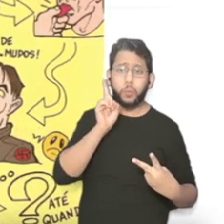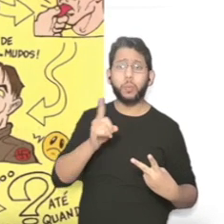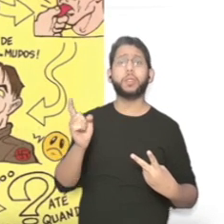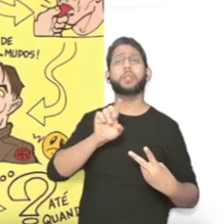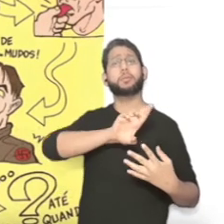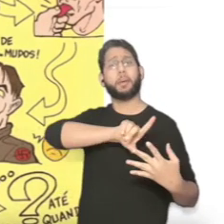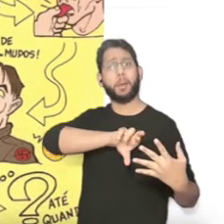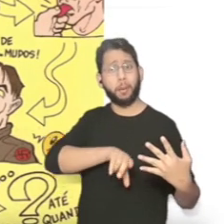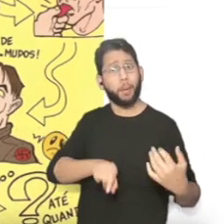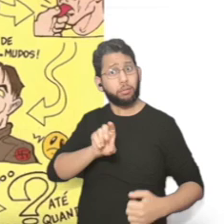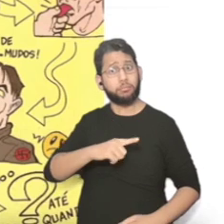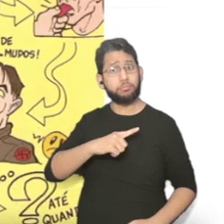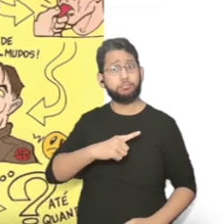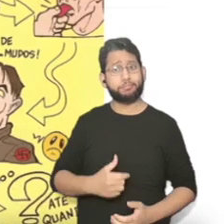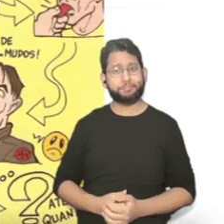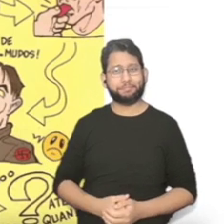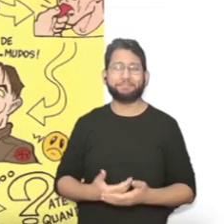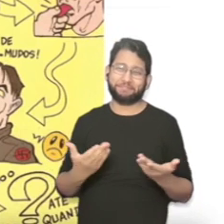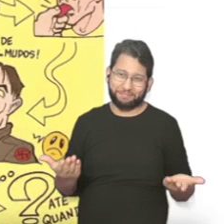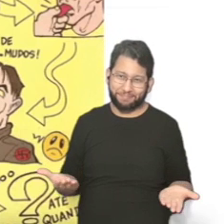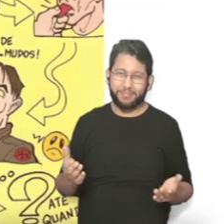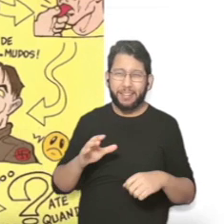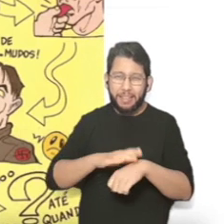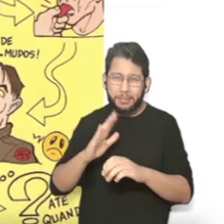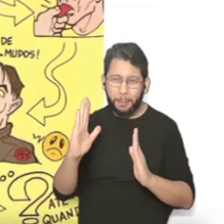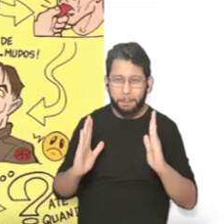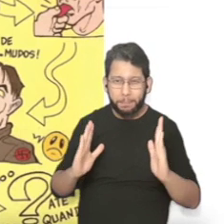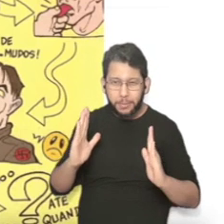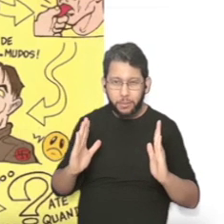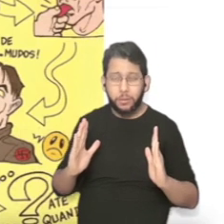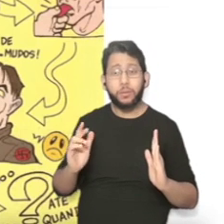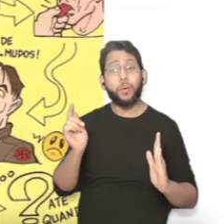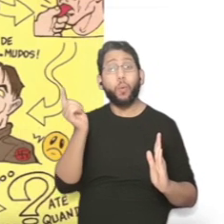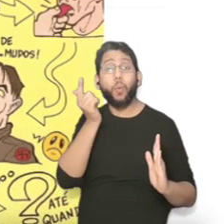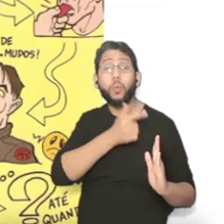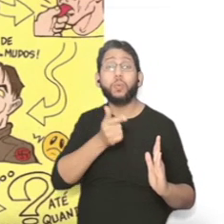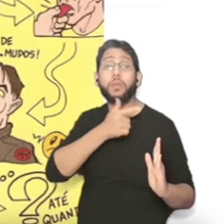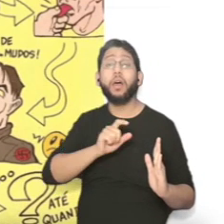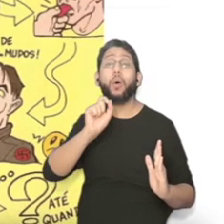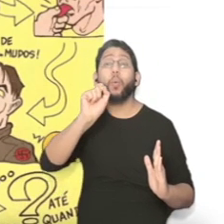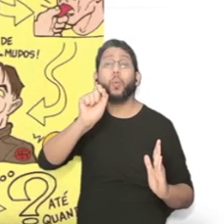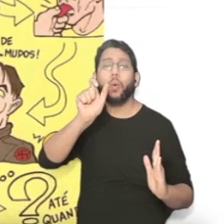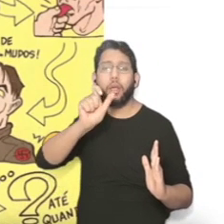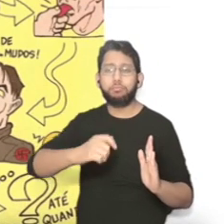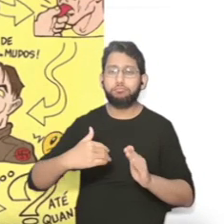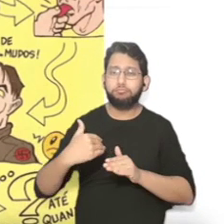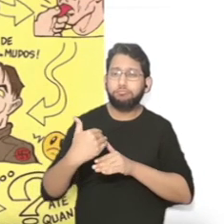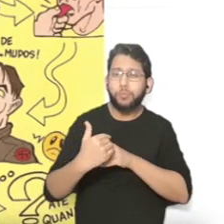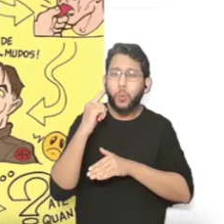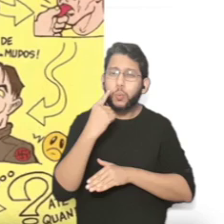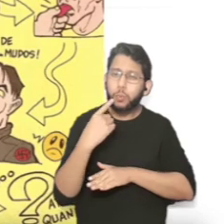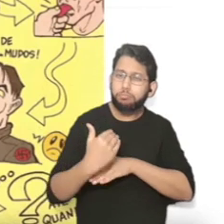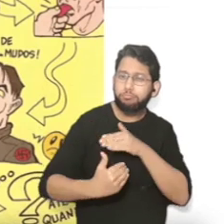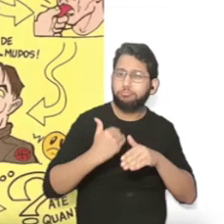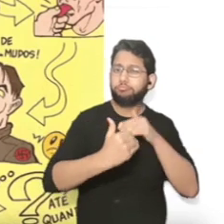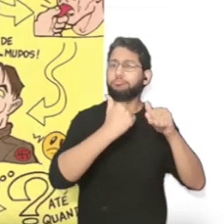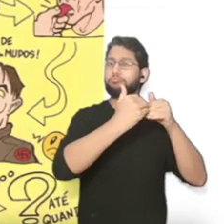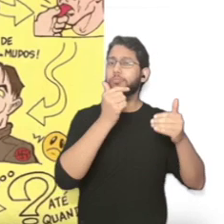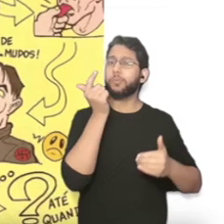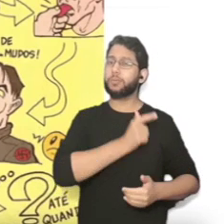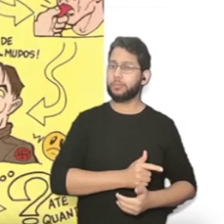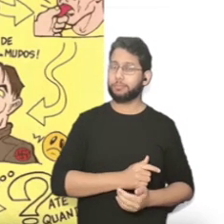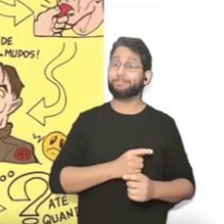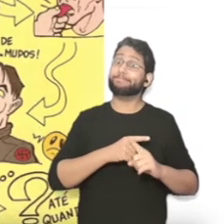Unidos, como vimos também em aulas anteriores, e nesse período puderam aí ascender no sentido